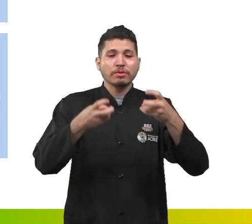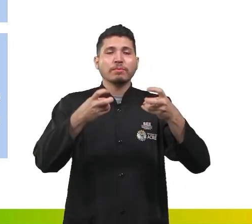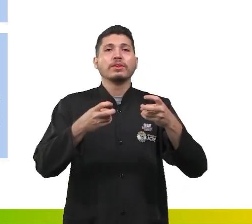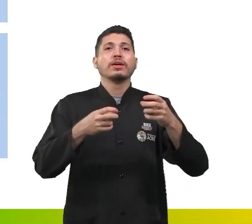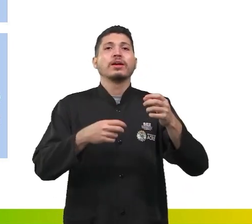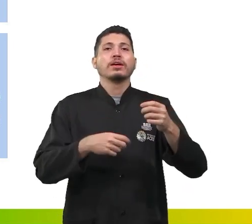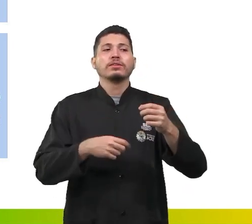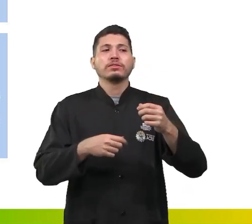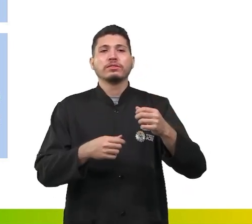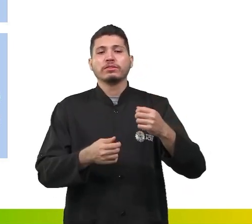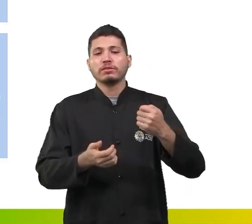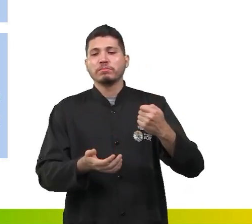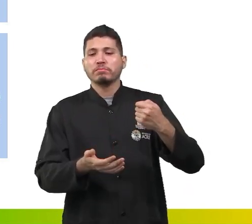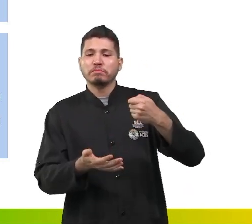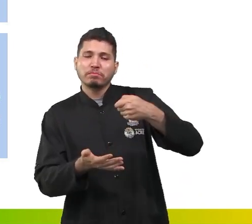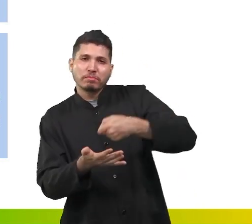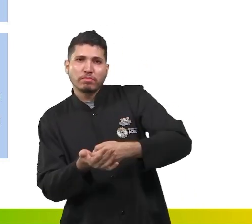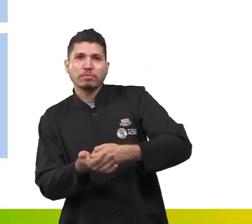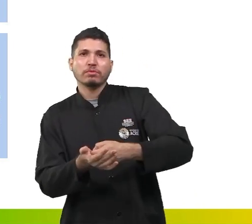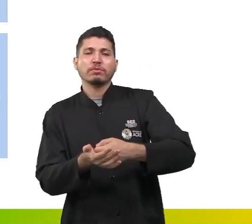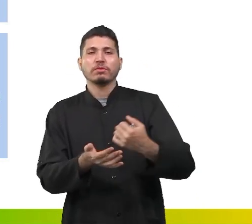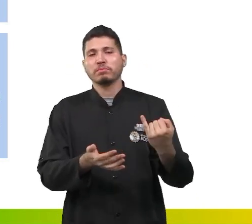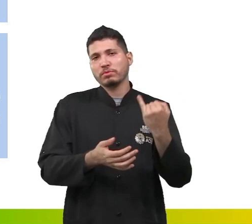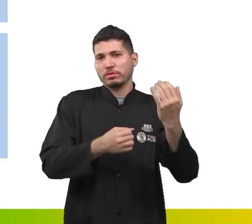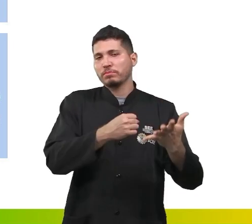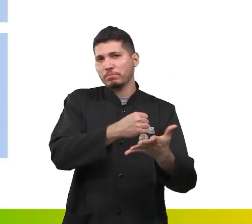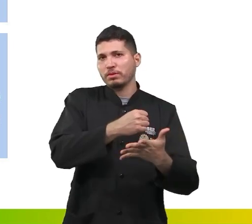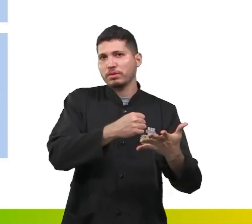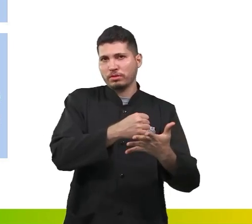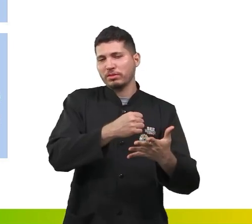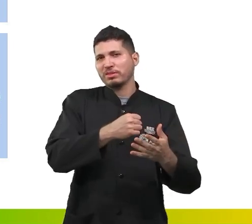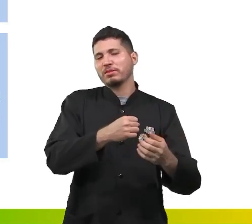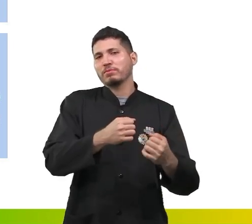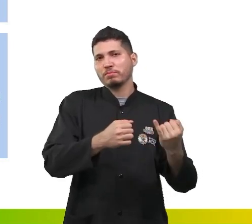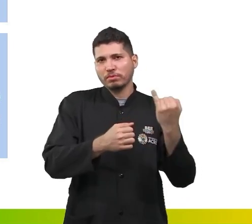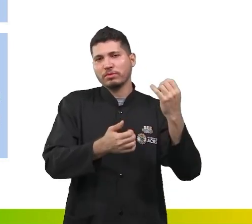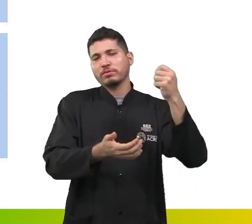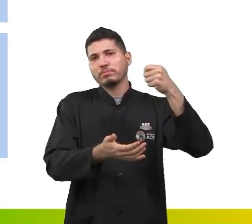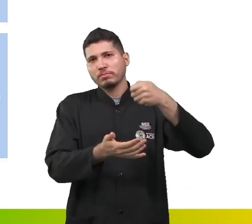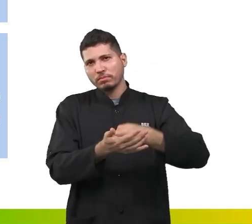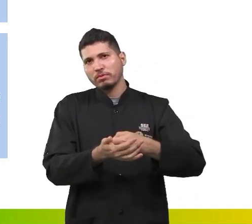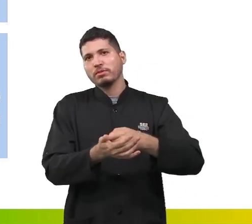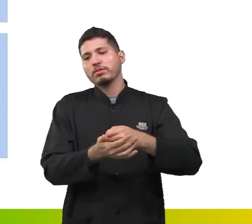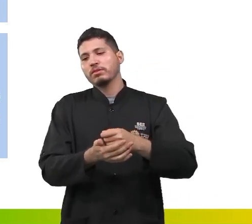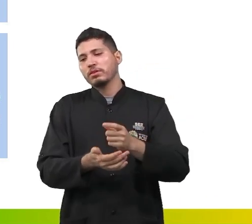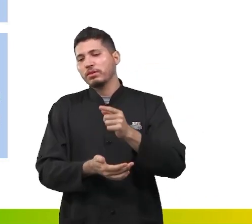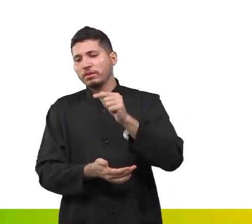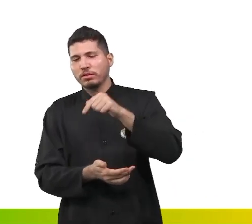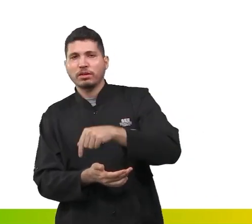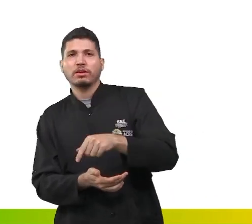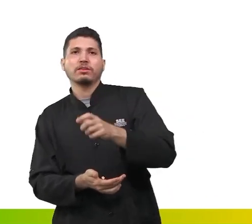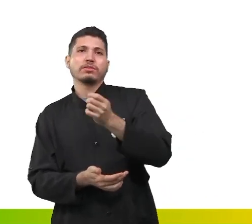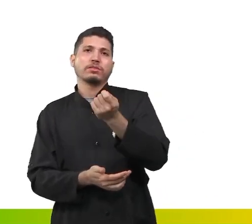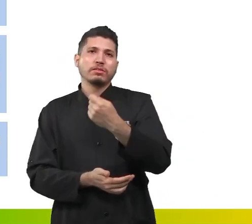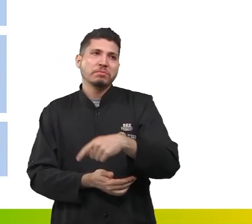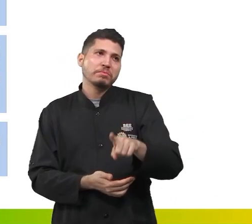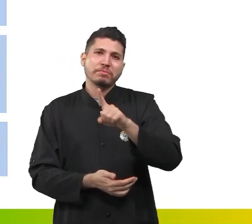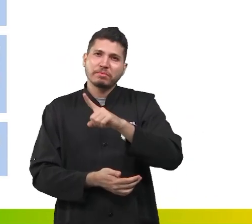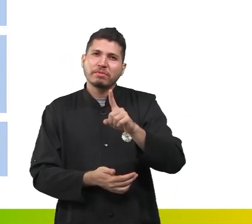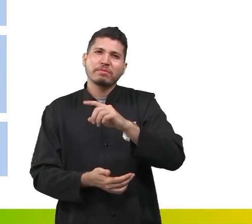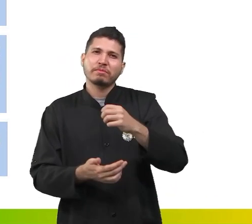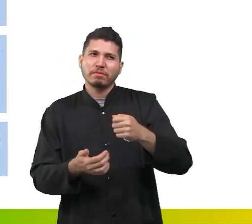supérfluas e as outras contas que há em uma casa. O segundo passo